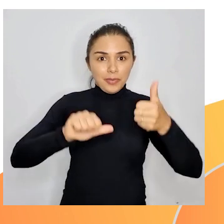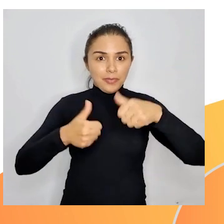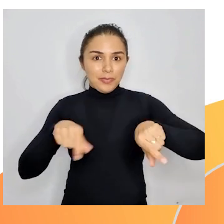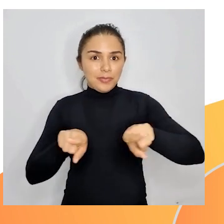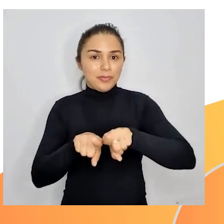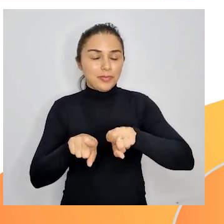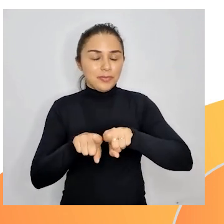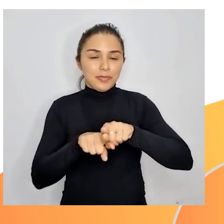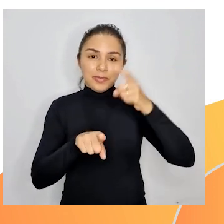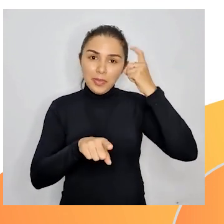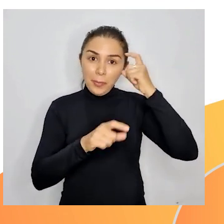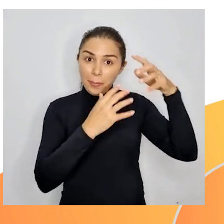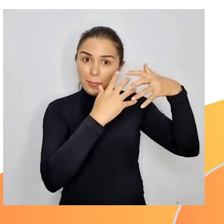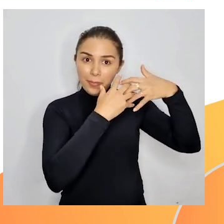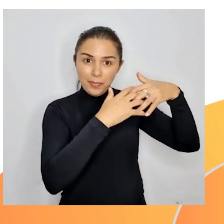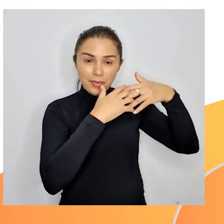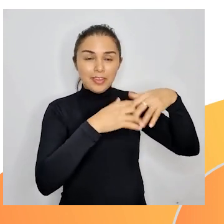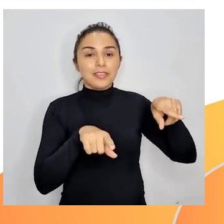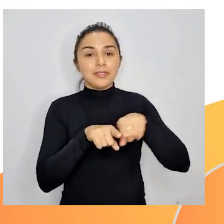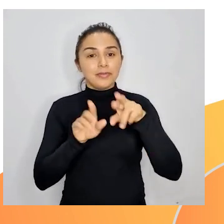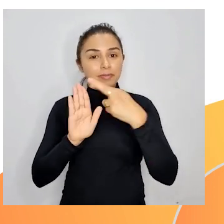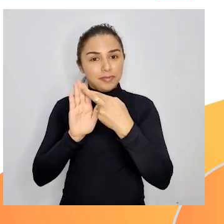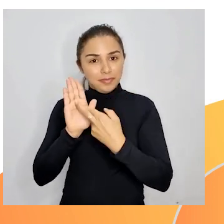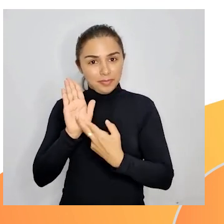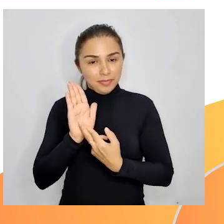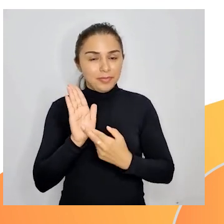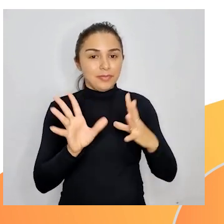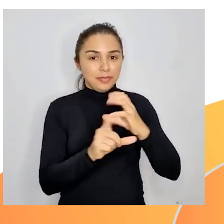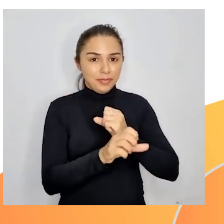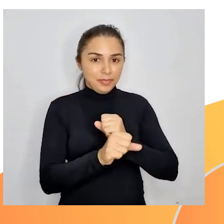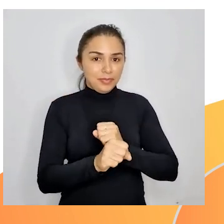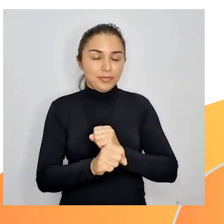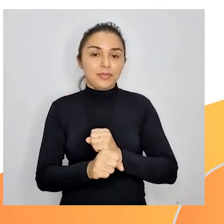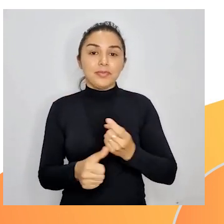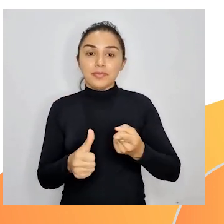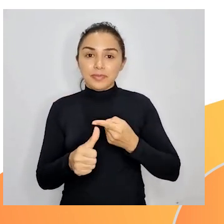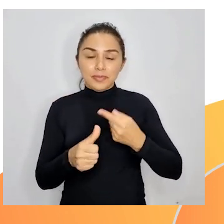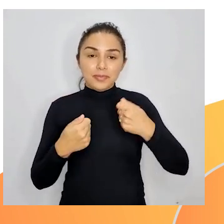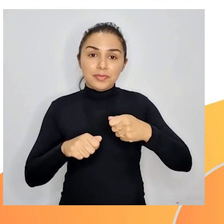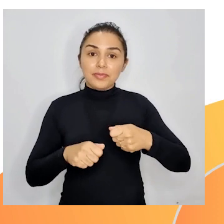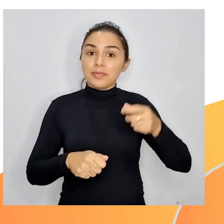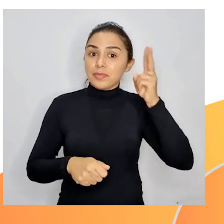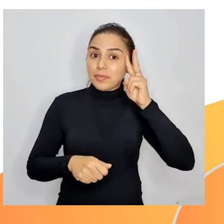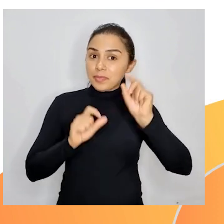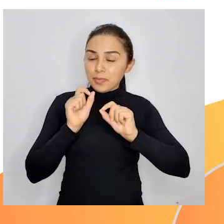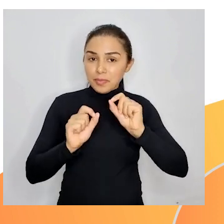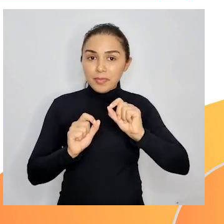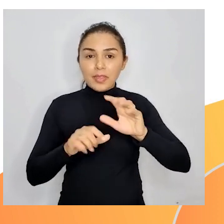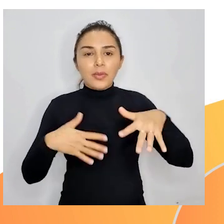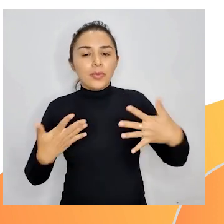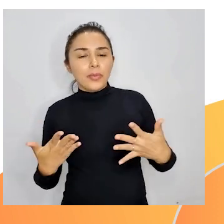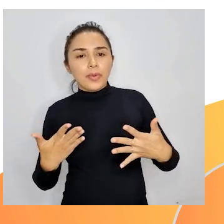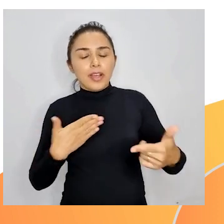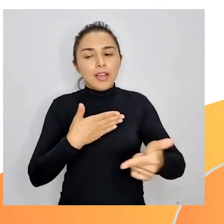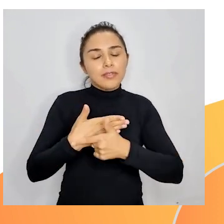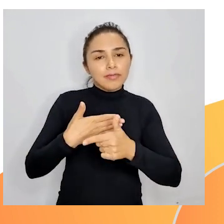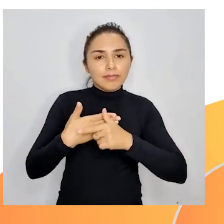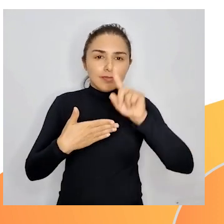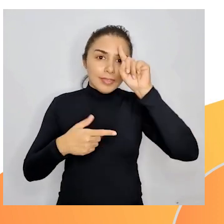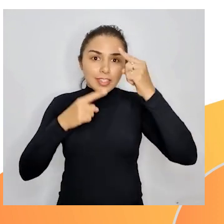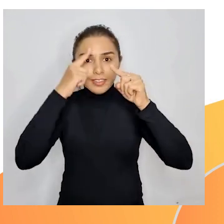cálculo mental e algoritmo. Então, para iniciar, vamos lembrar aqui quais são as ideias que